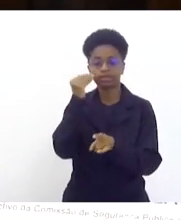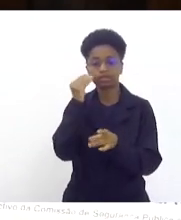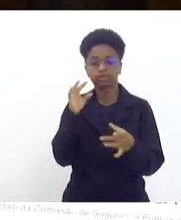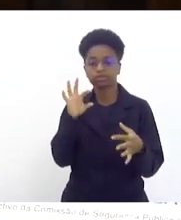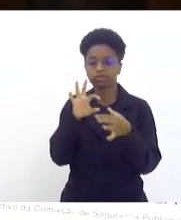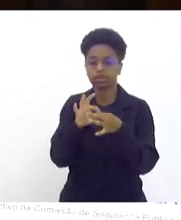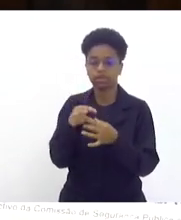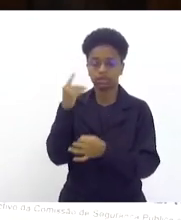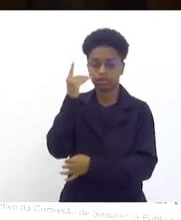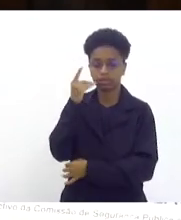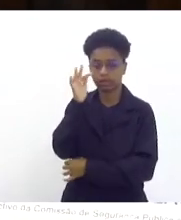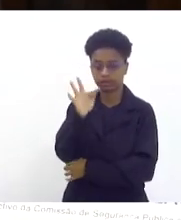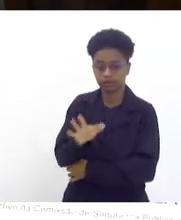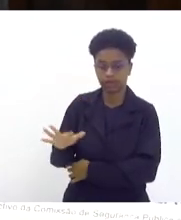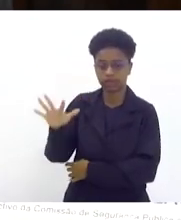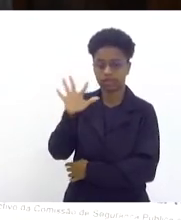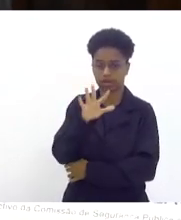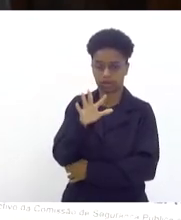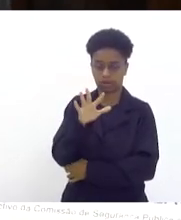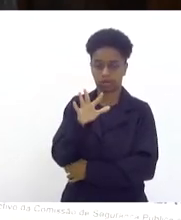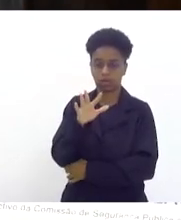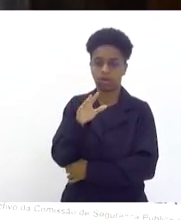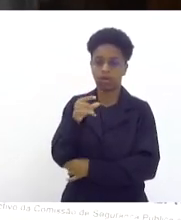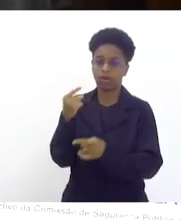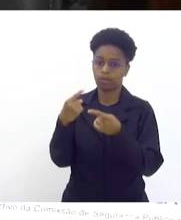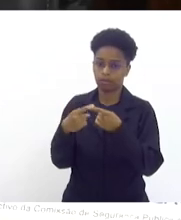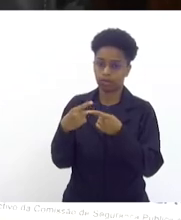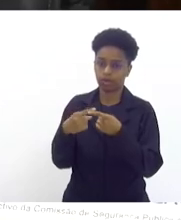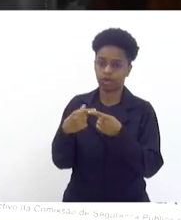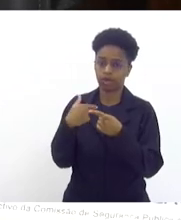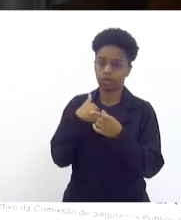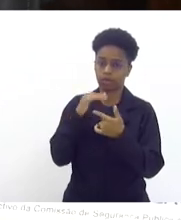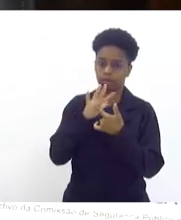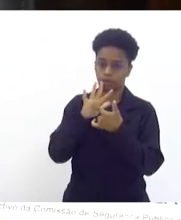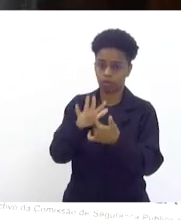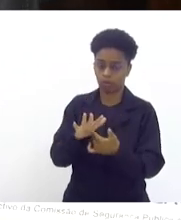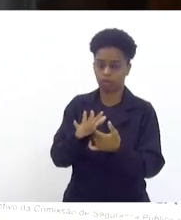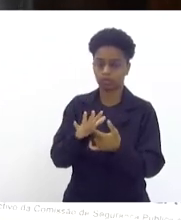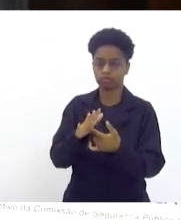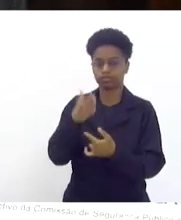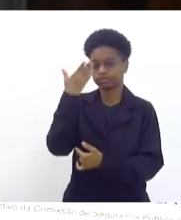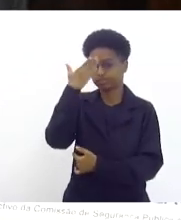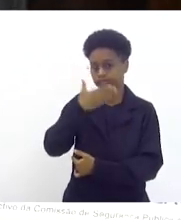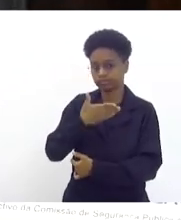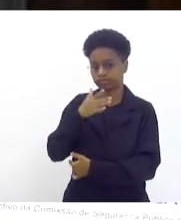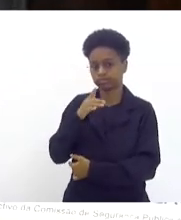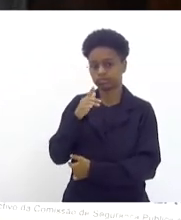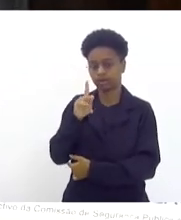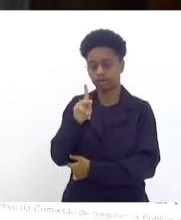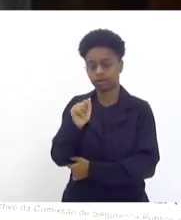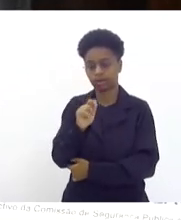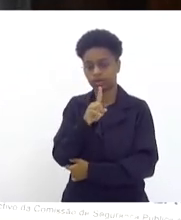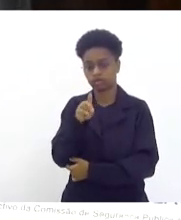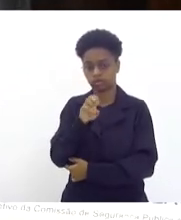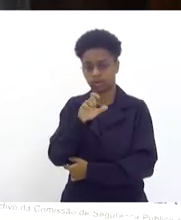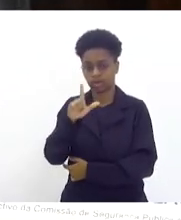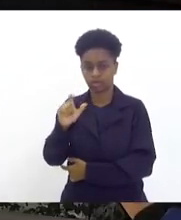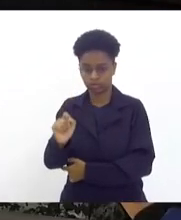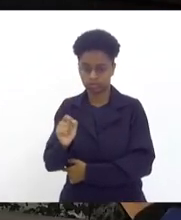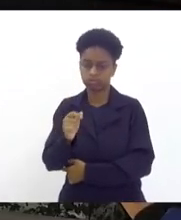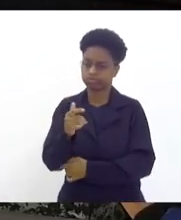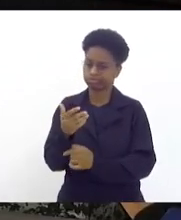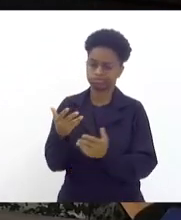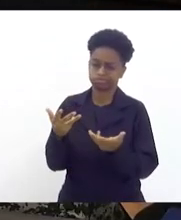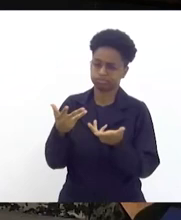um deputado federal razão pela qual eu destaco aqui a presença do gabinete do General para zuelo que tem sido muito sensível a esses aspectos e tenho